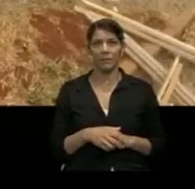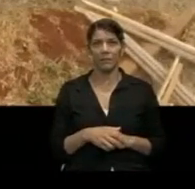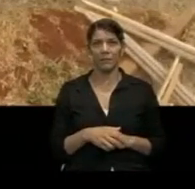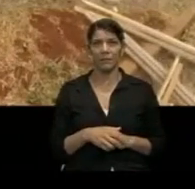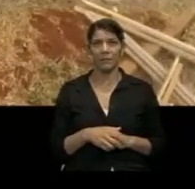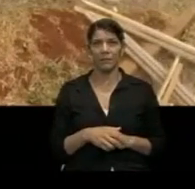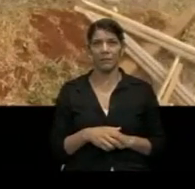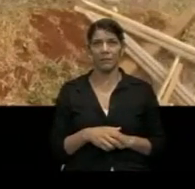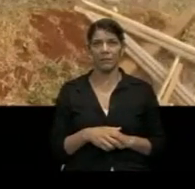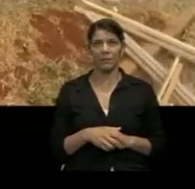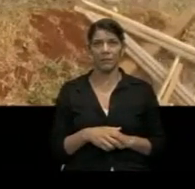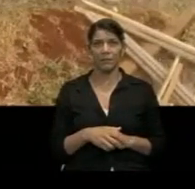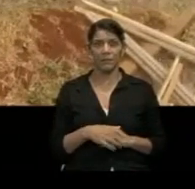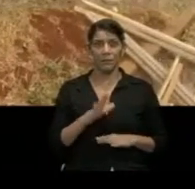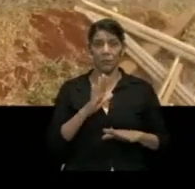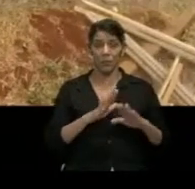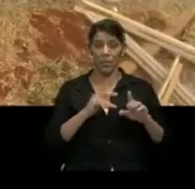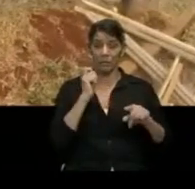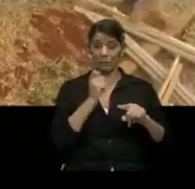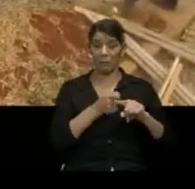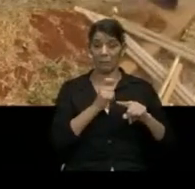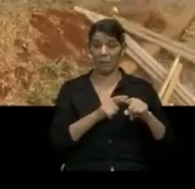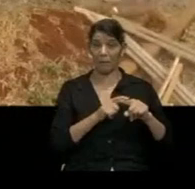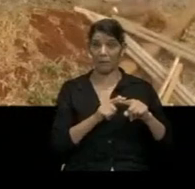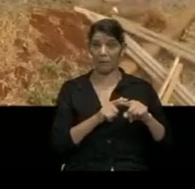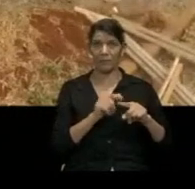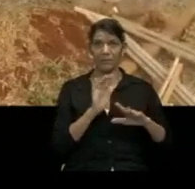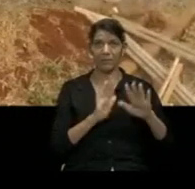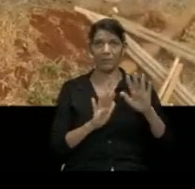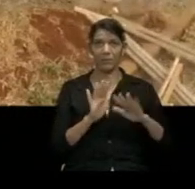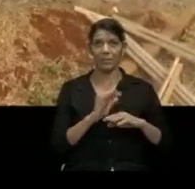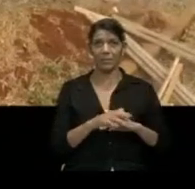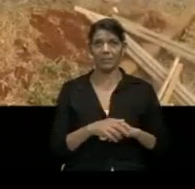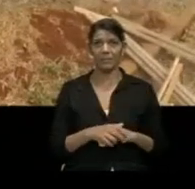Então, muito cuidado na hora de executar.